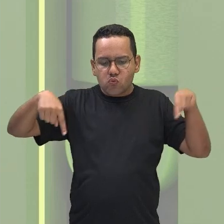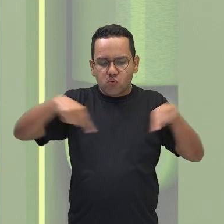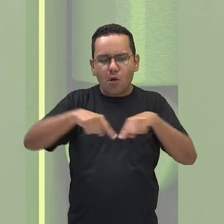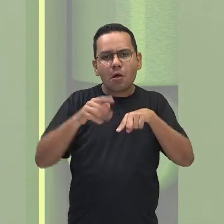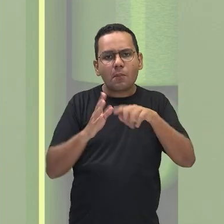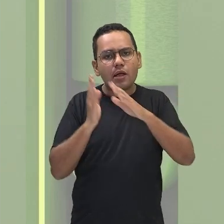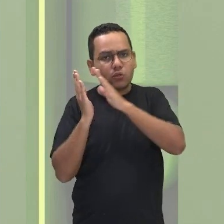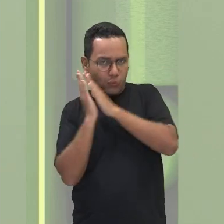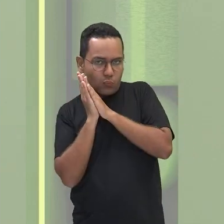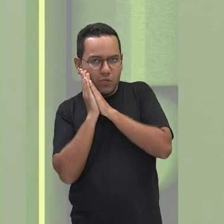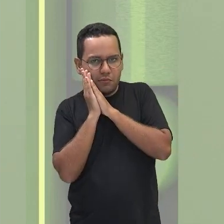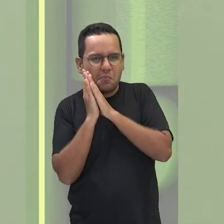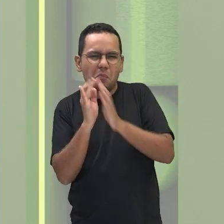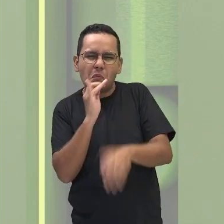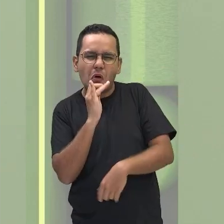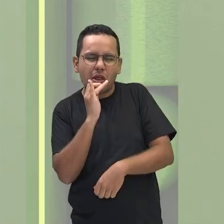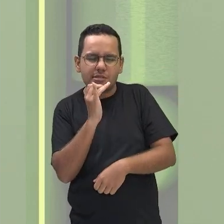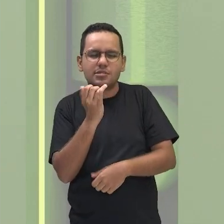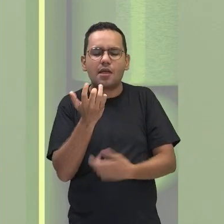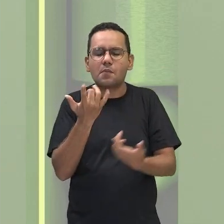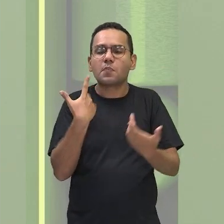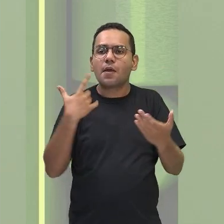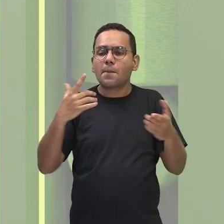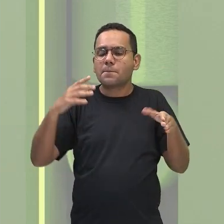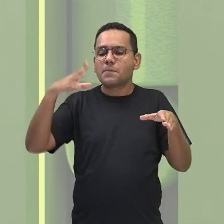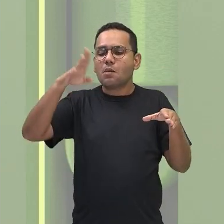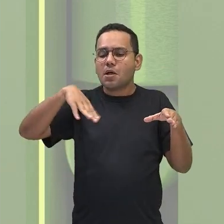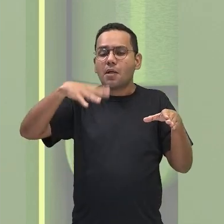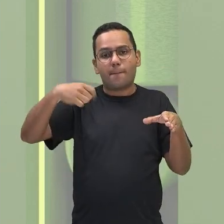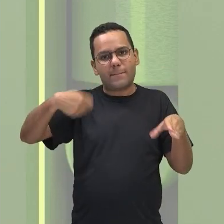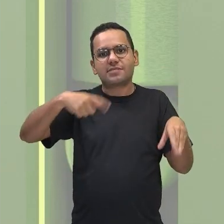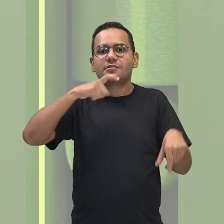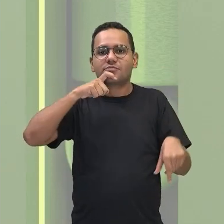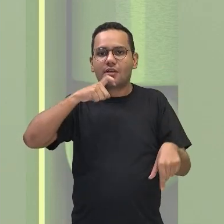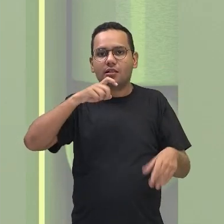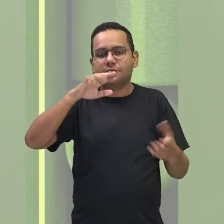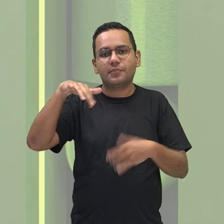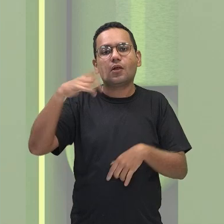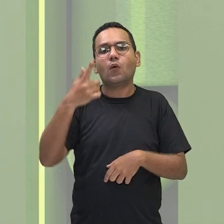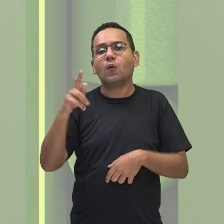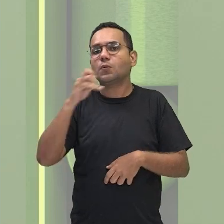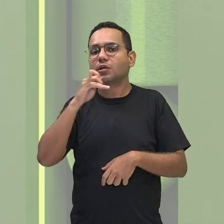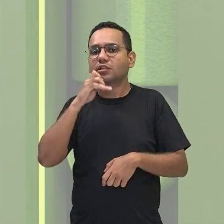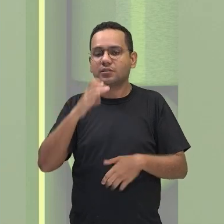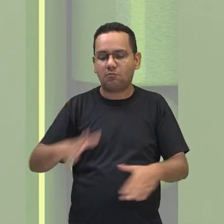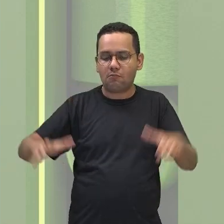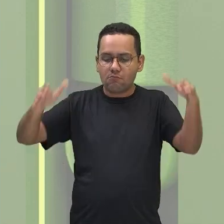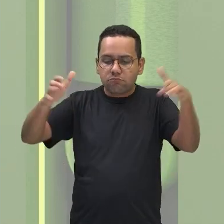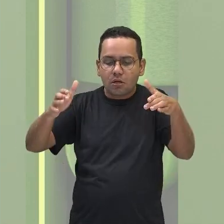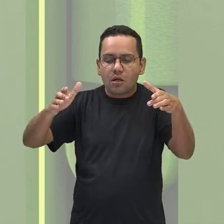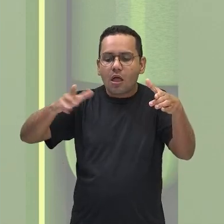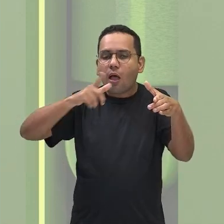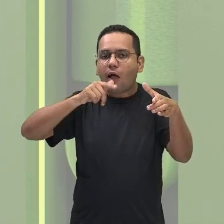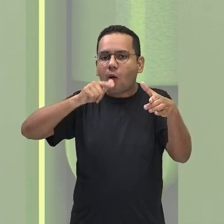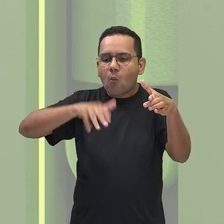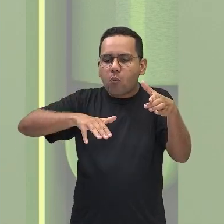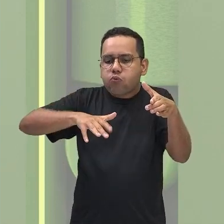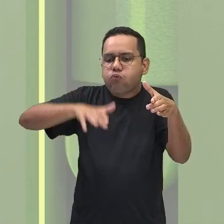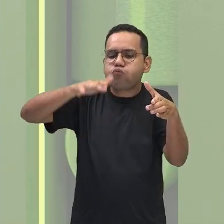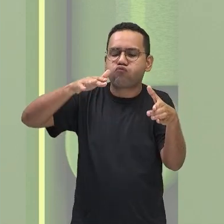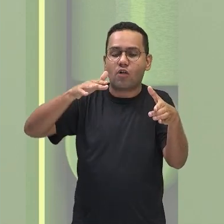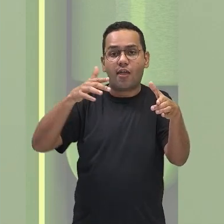exemplo. Tá? Eu preciso de uma caixa d'água para capacidade de 20 mil litros. É uma outra